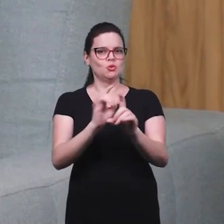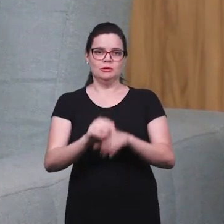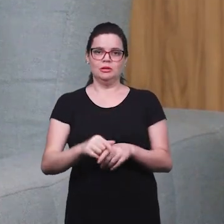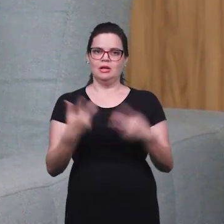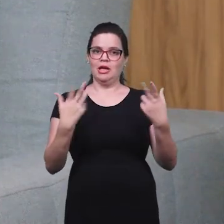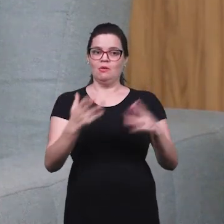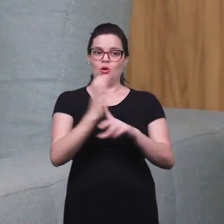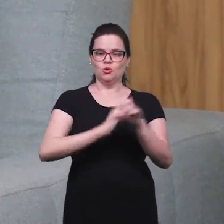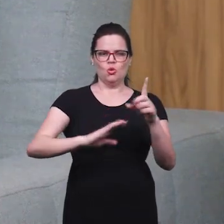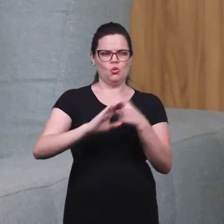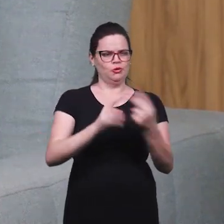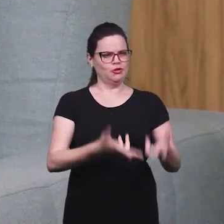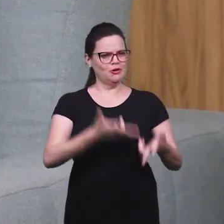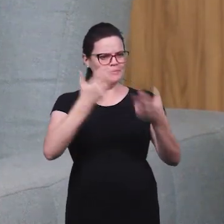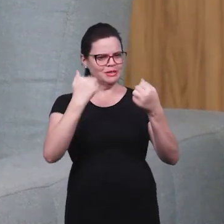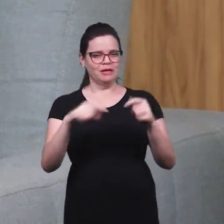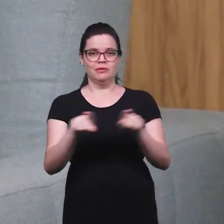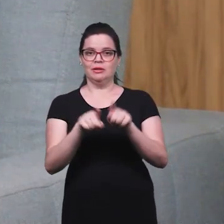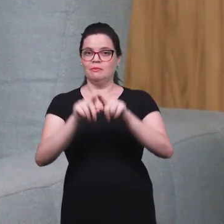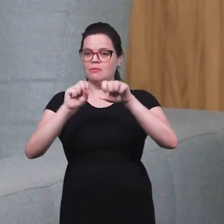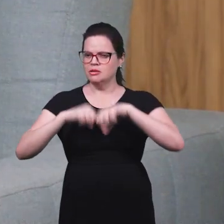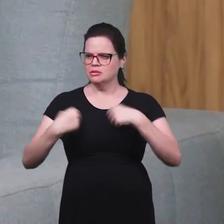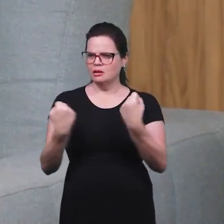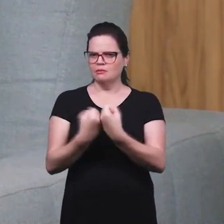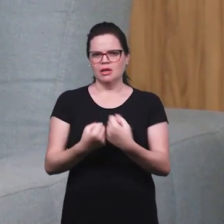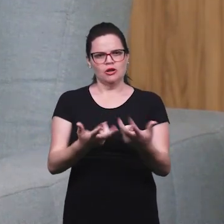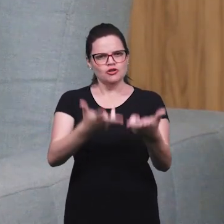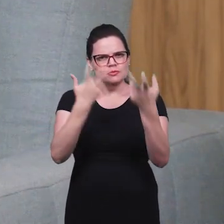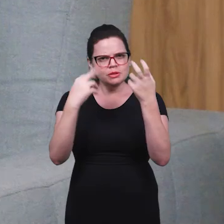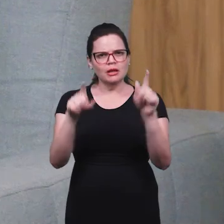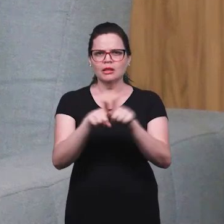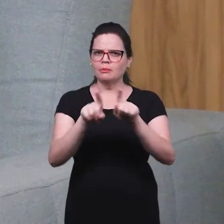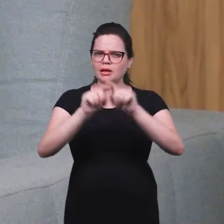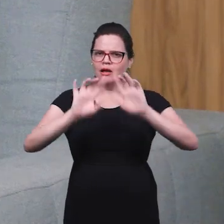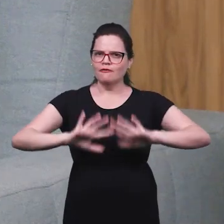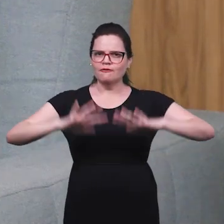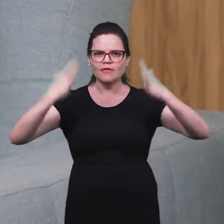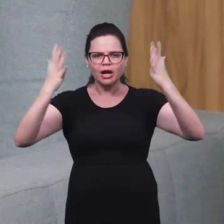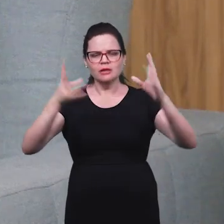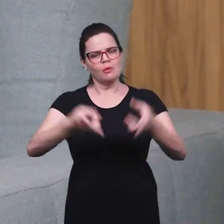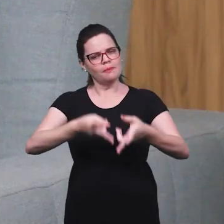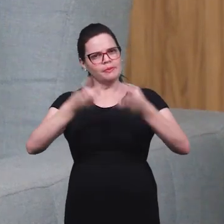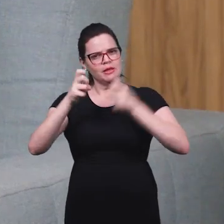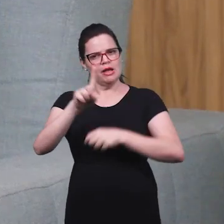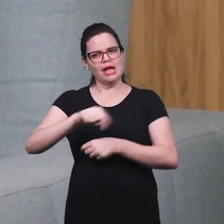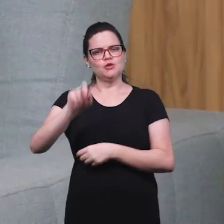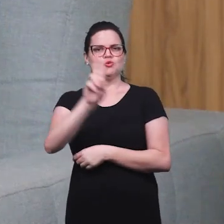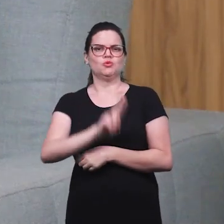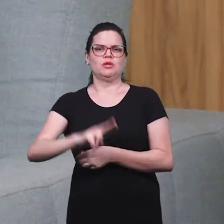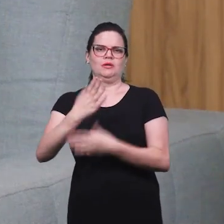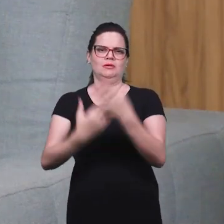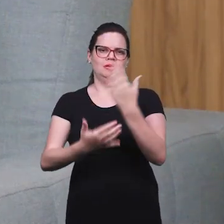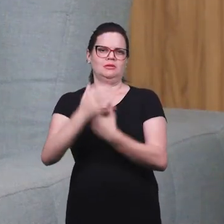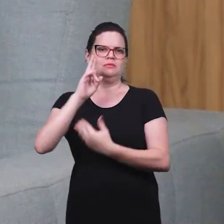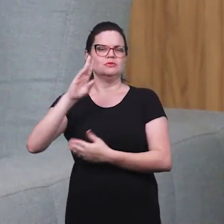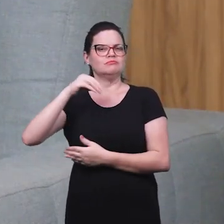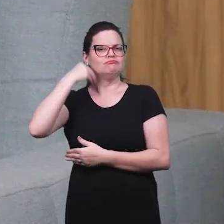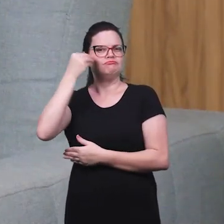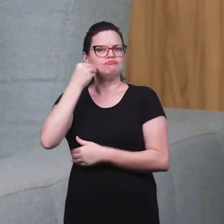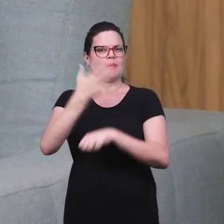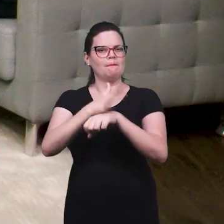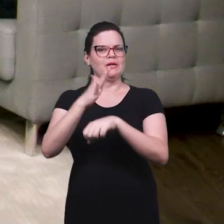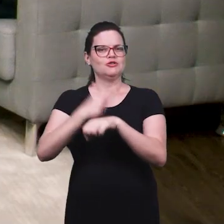nos seminários, em todos os eventos que nós participamos, os nossos irmãos idosos sendo úteis na obra e vivendo essa